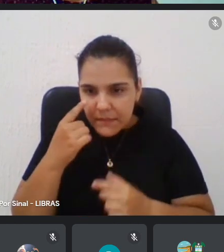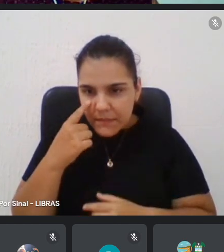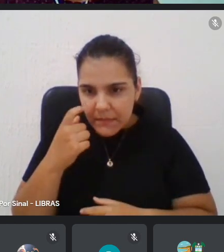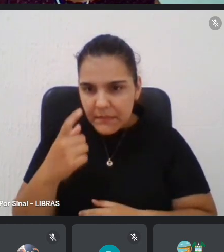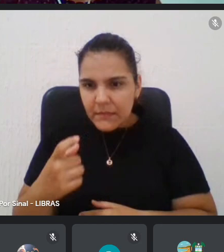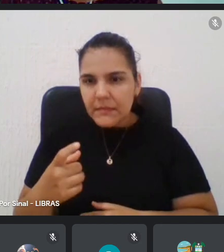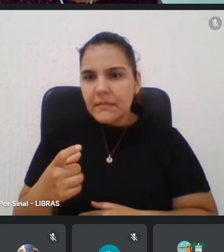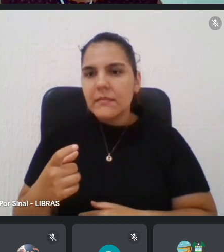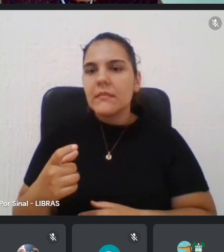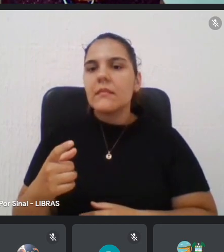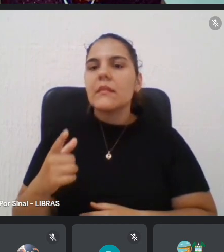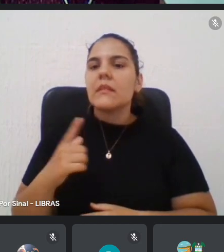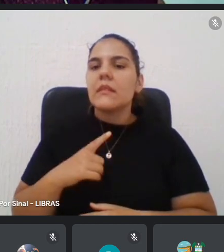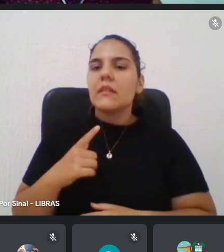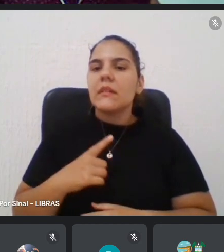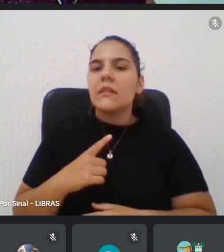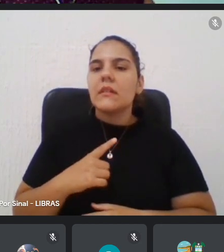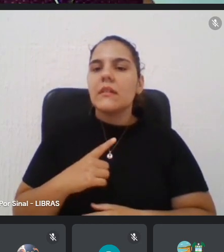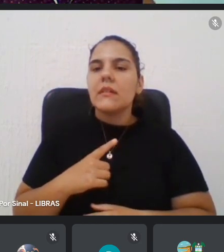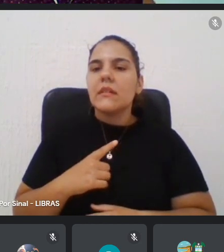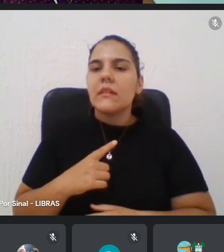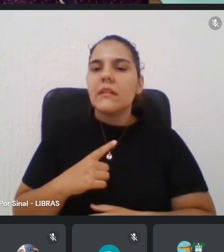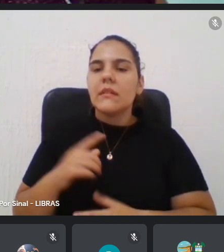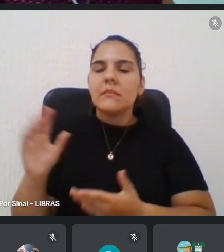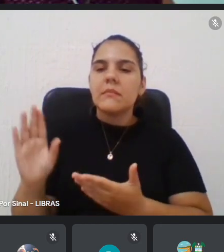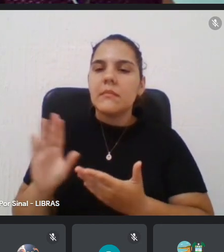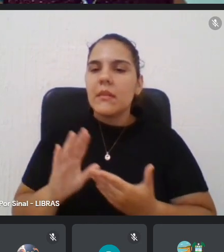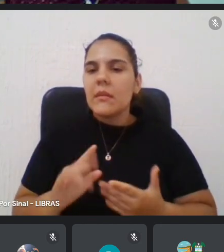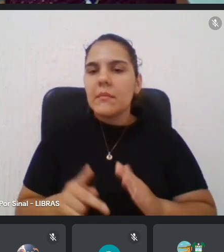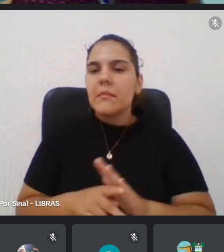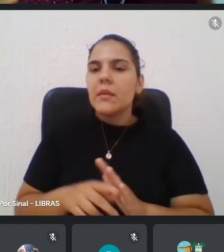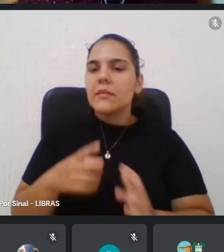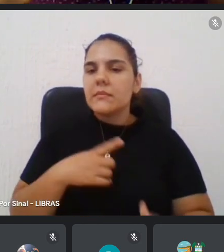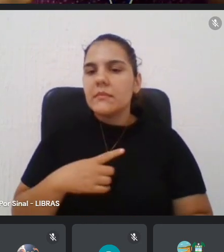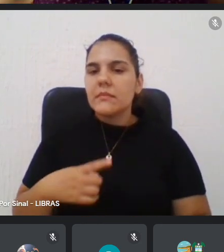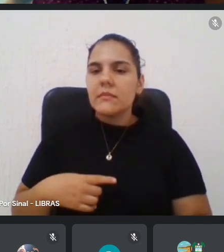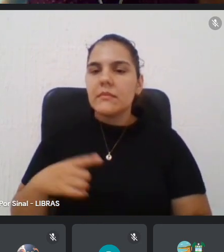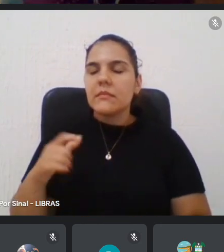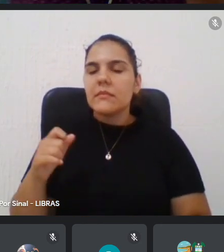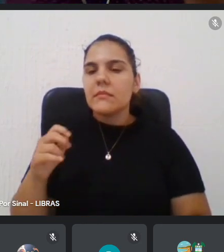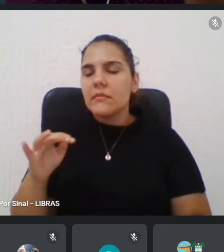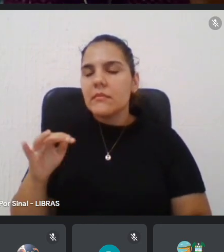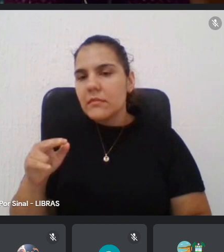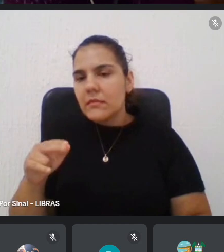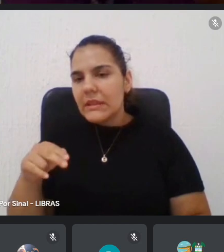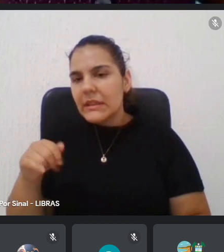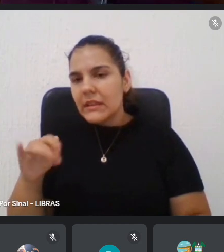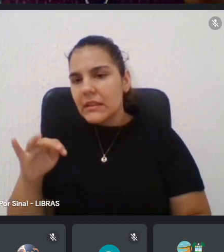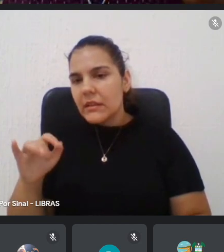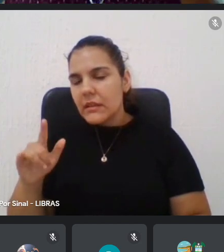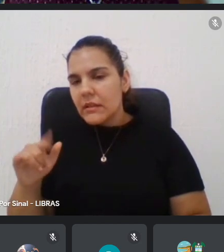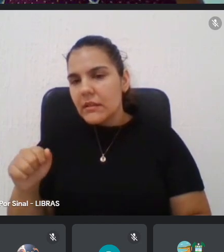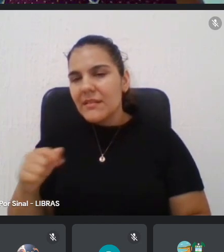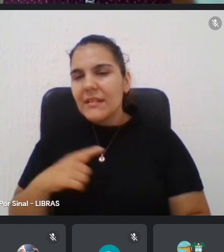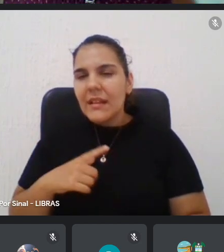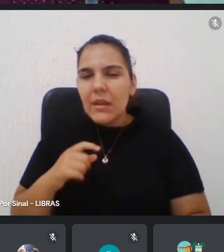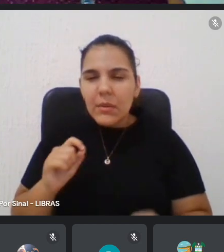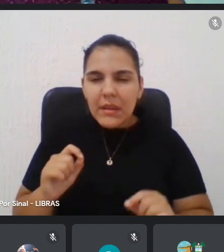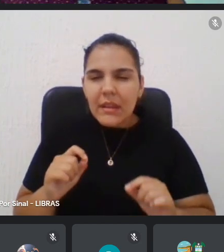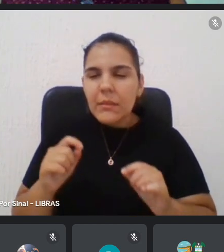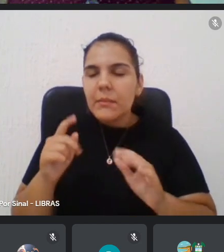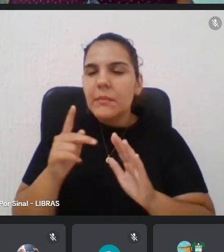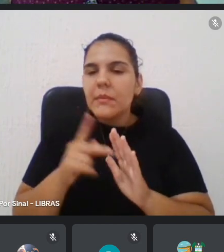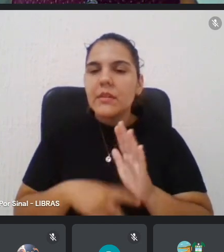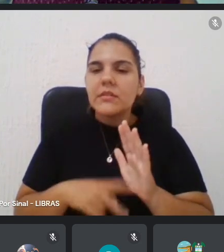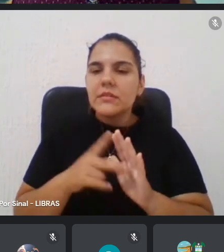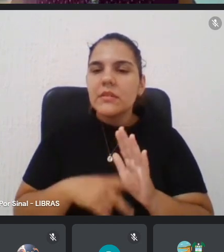Bonavides, que chama-se Roologia das Marquises para Luta, Conhecer para Lutar, que é um projeto de formação política nas temáticas de